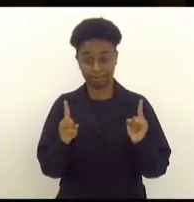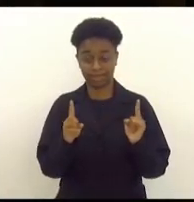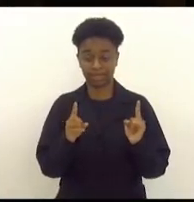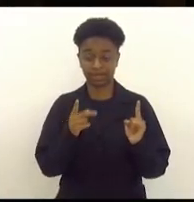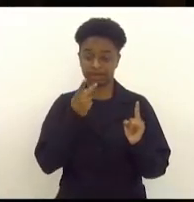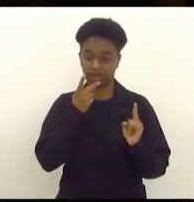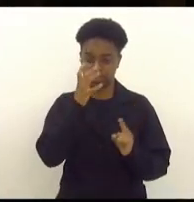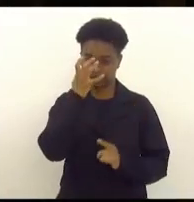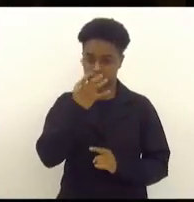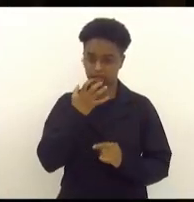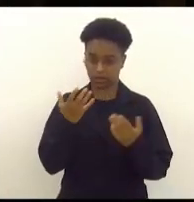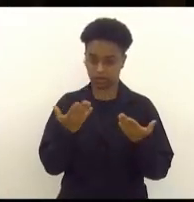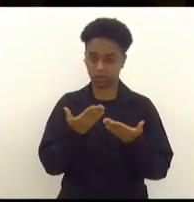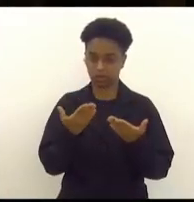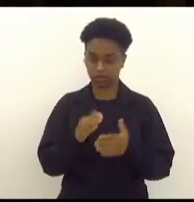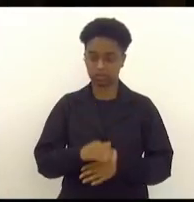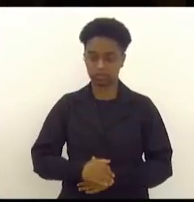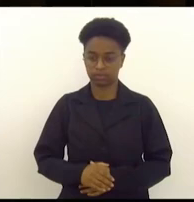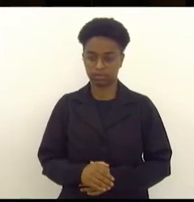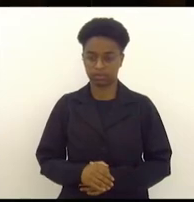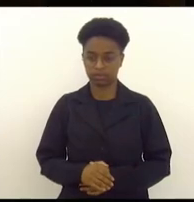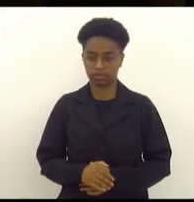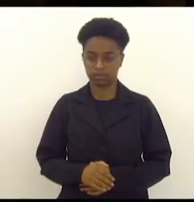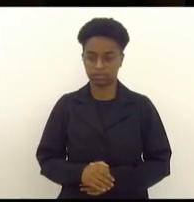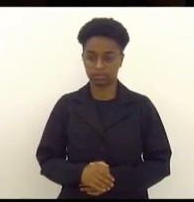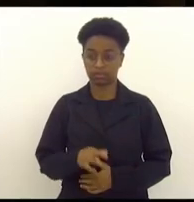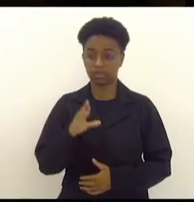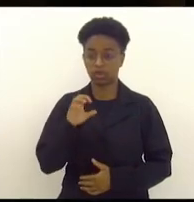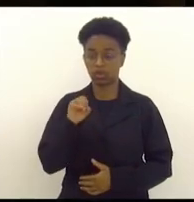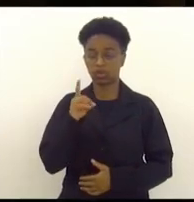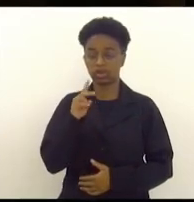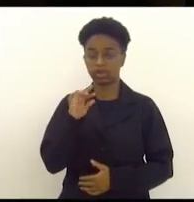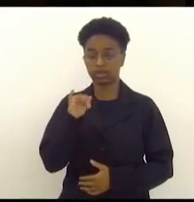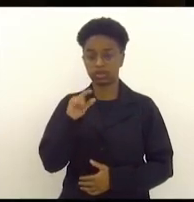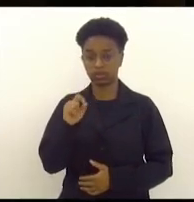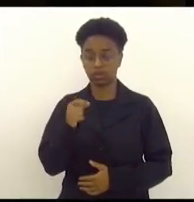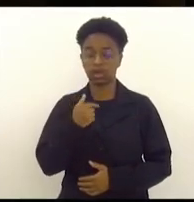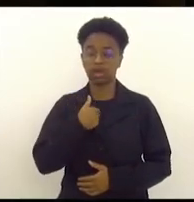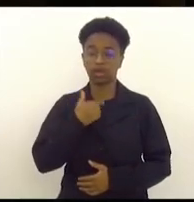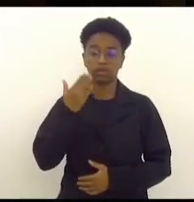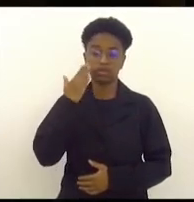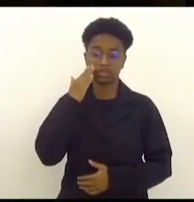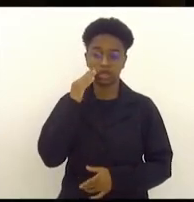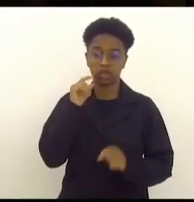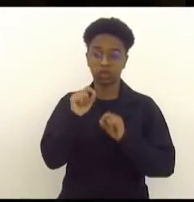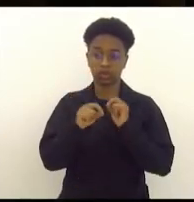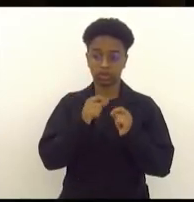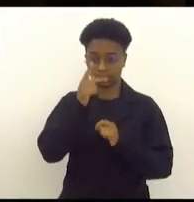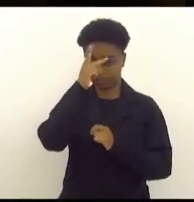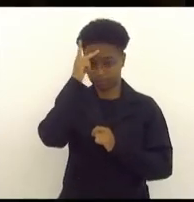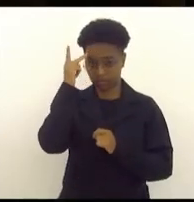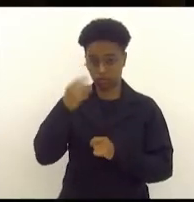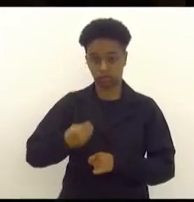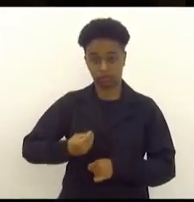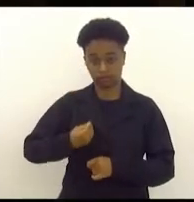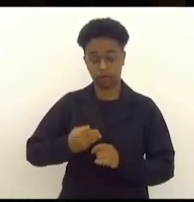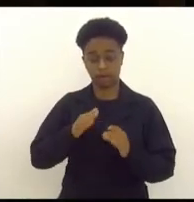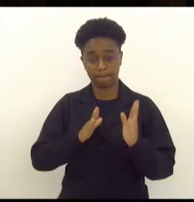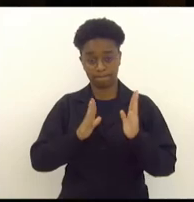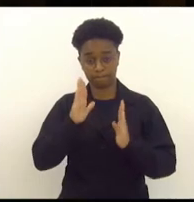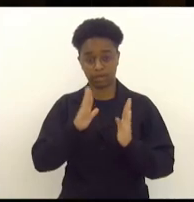sério agora e muito sério Rodrigo sei o que um comerciante passou com isso na pandemia